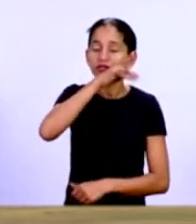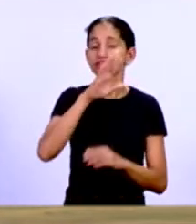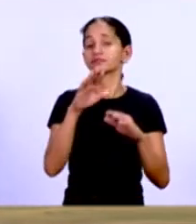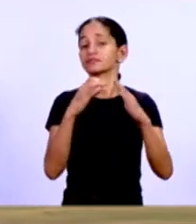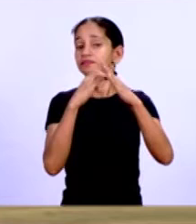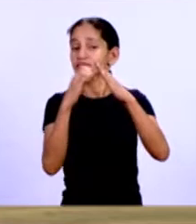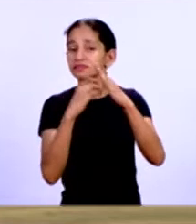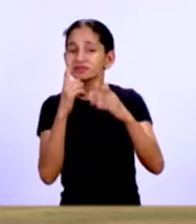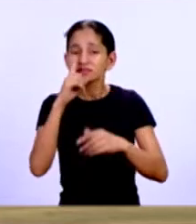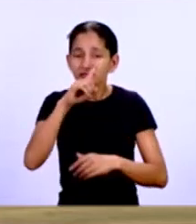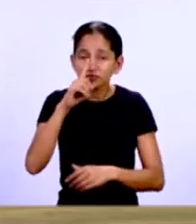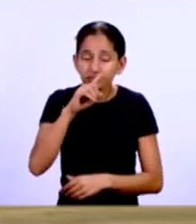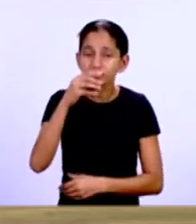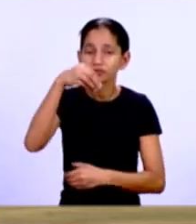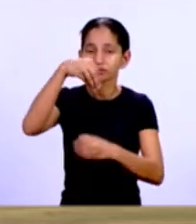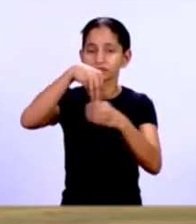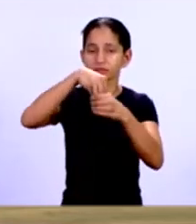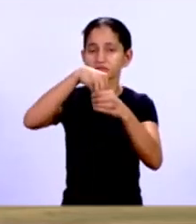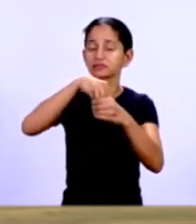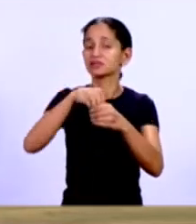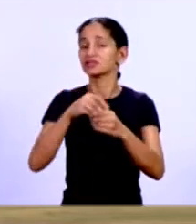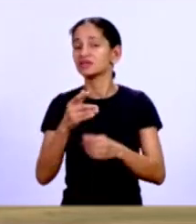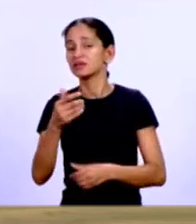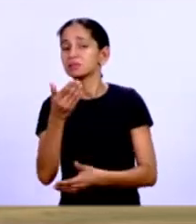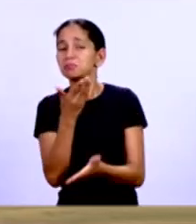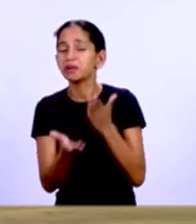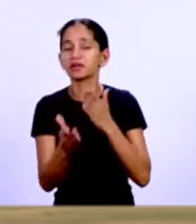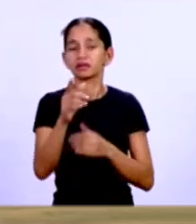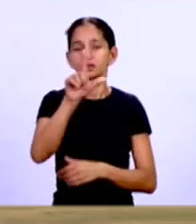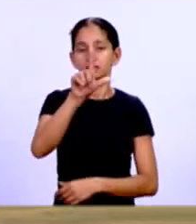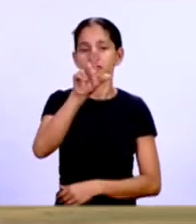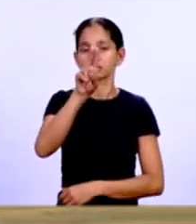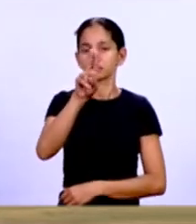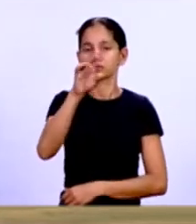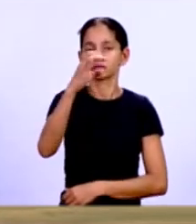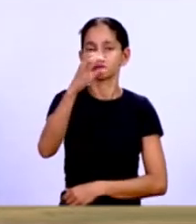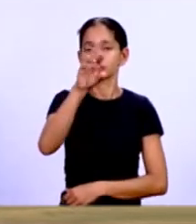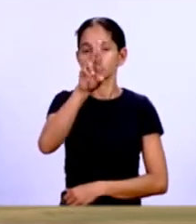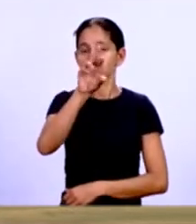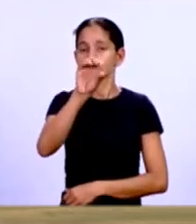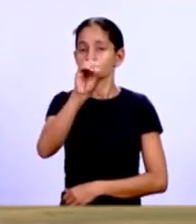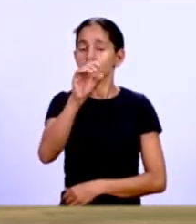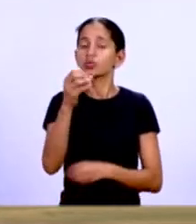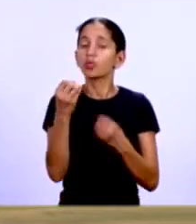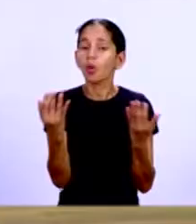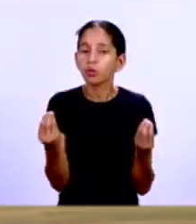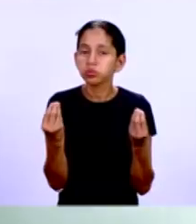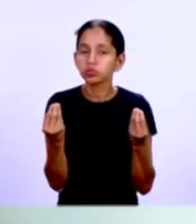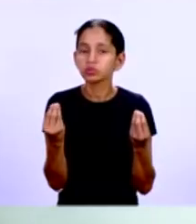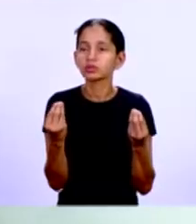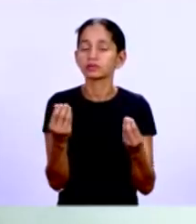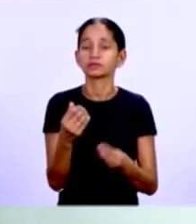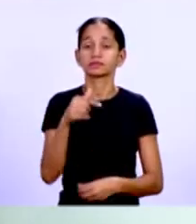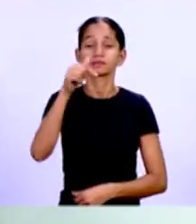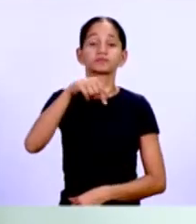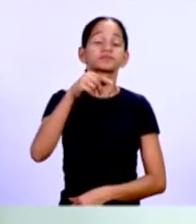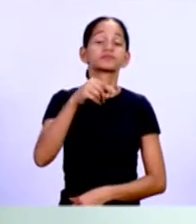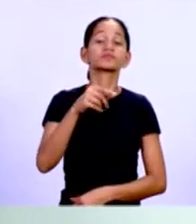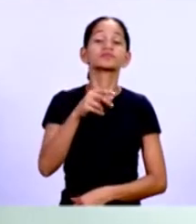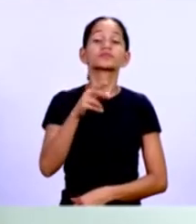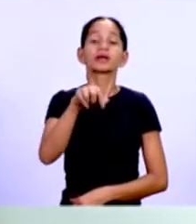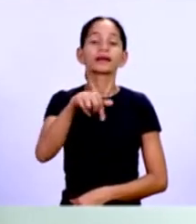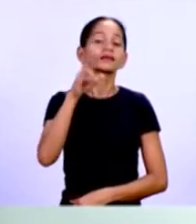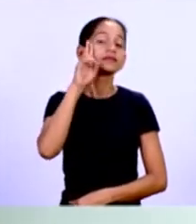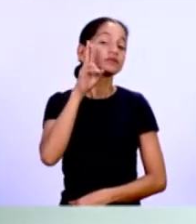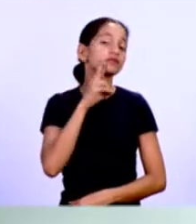que pode dar errado de forma a prejudicar, né, o andamento da sua organização. A gente tem aqui no nosso estado bastante forte a